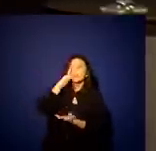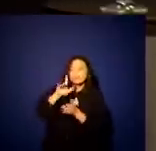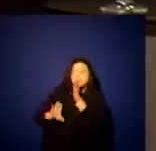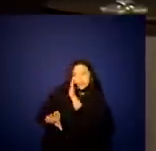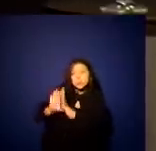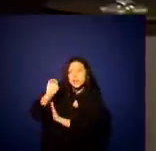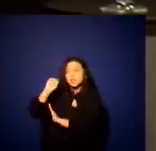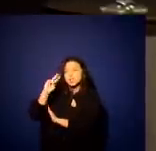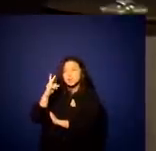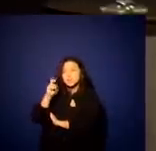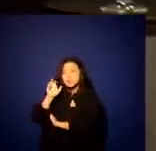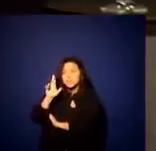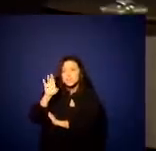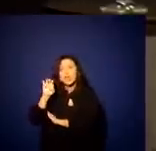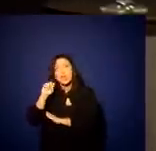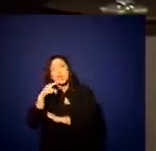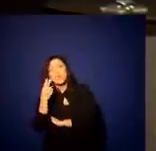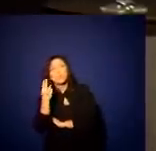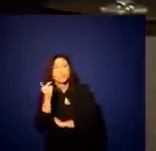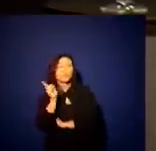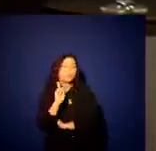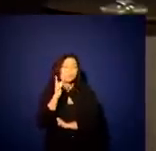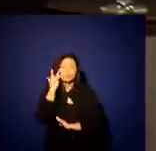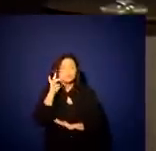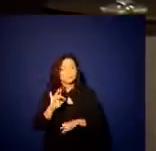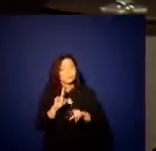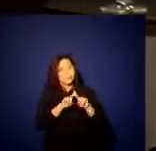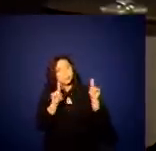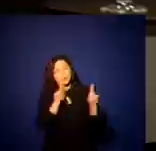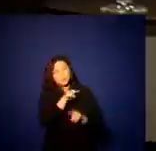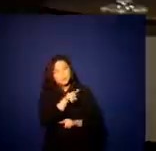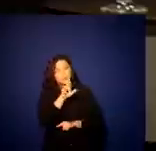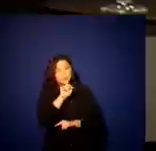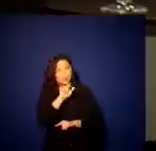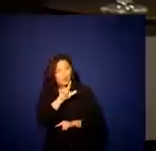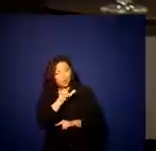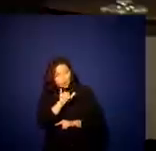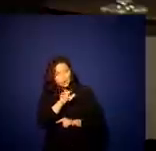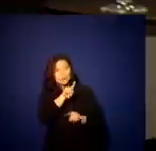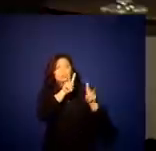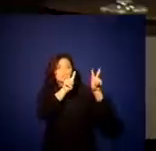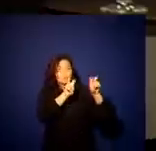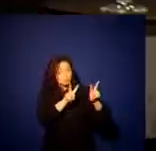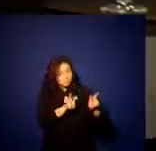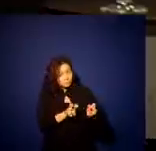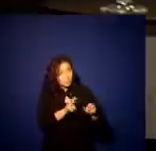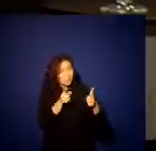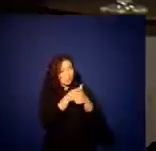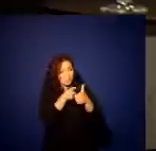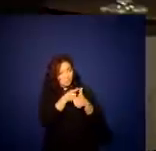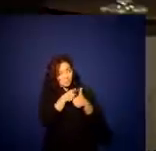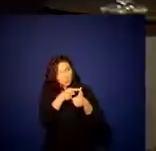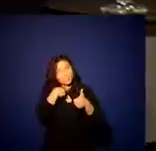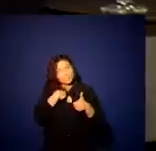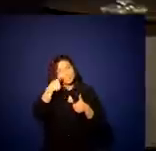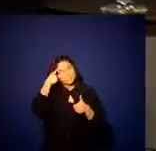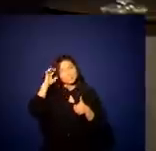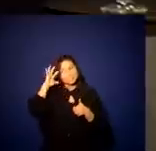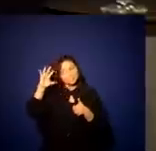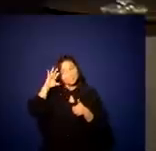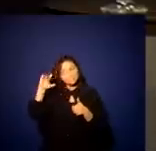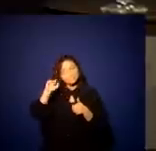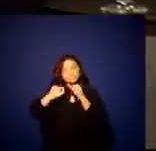é entendo ali eu acho que honra ali mais temático mas que na primeira derivada do raciocínio mas